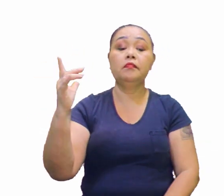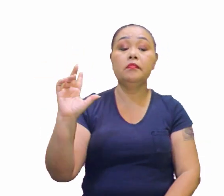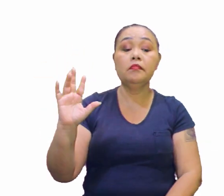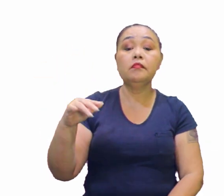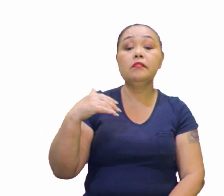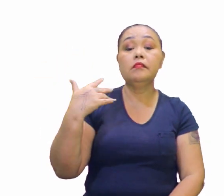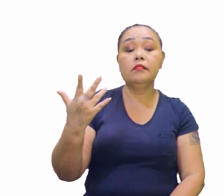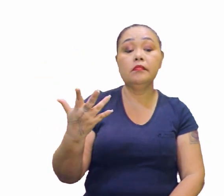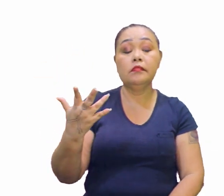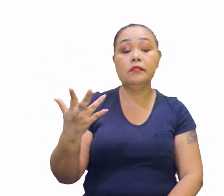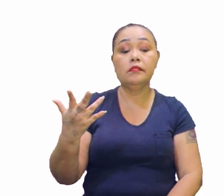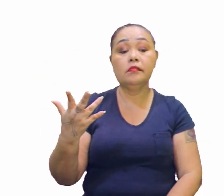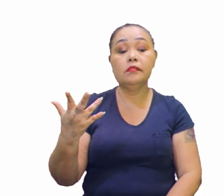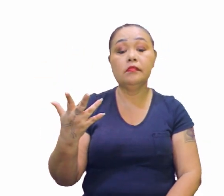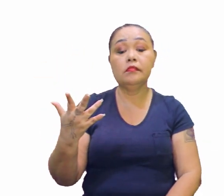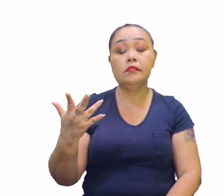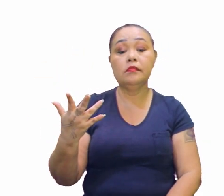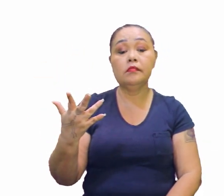ok?